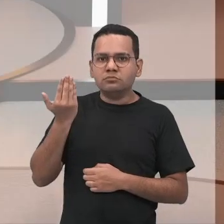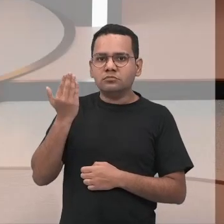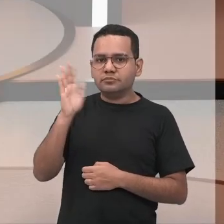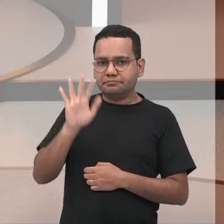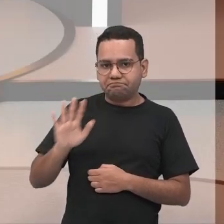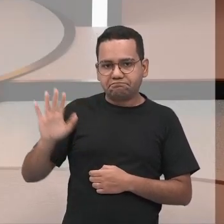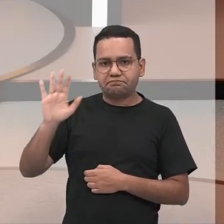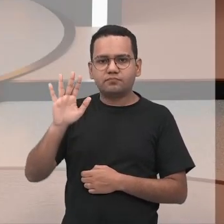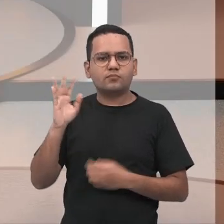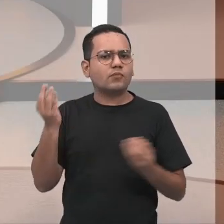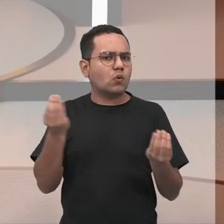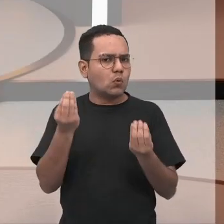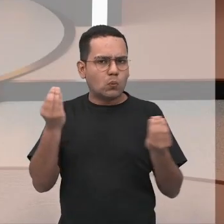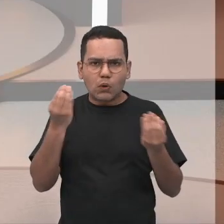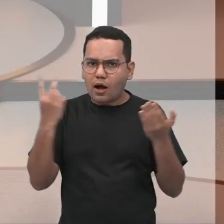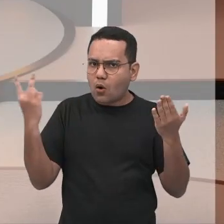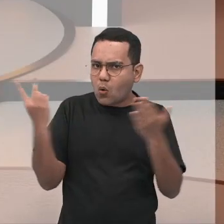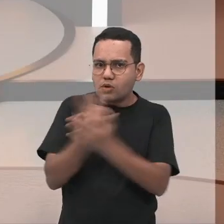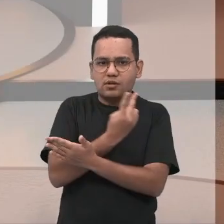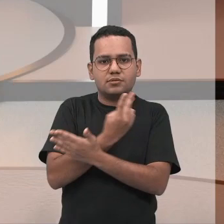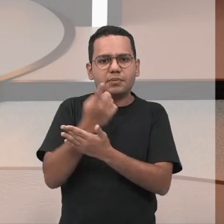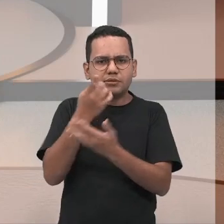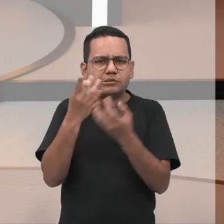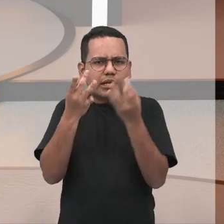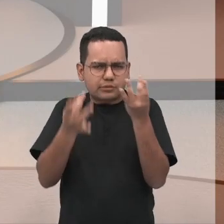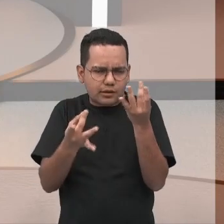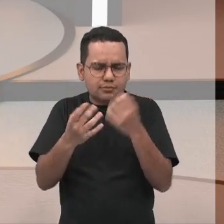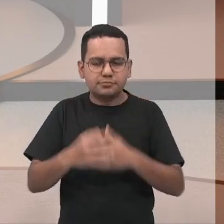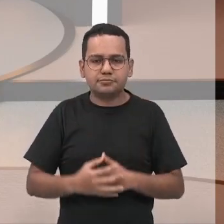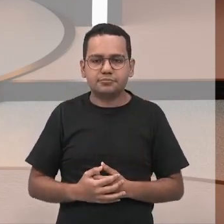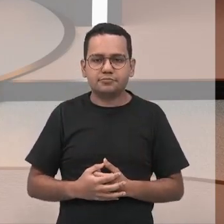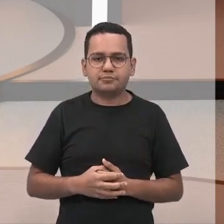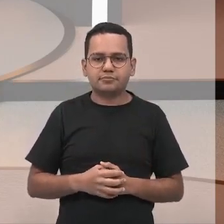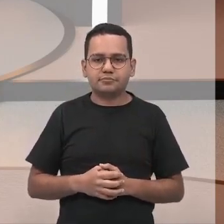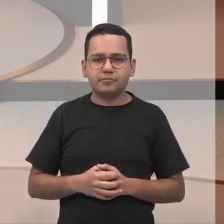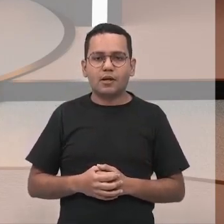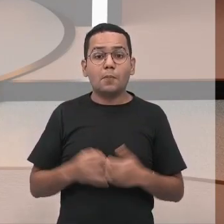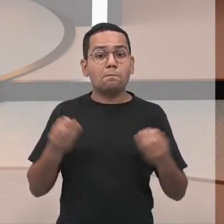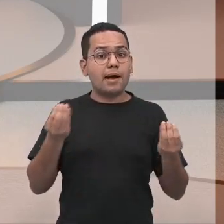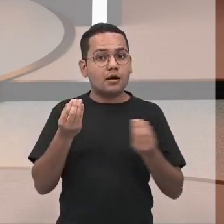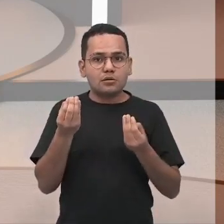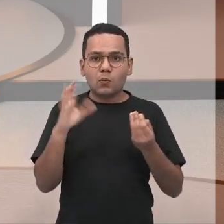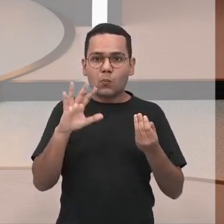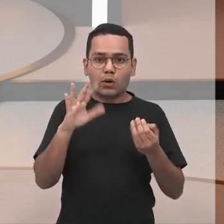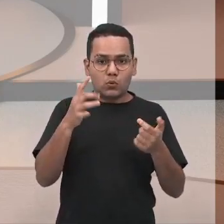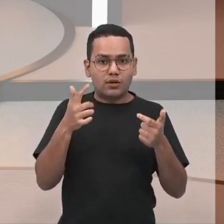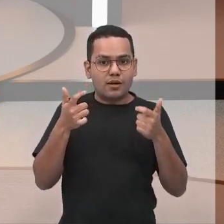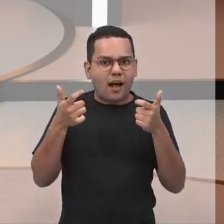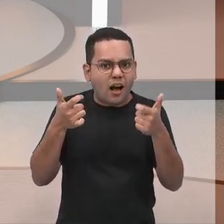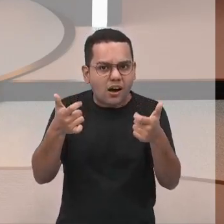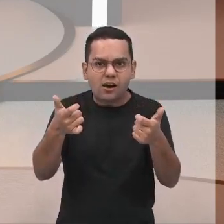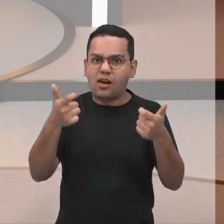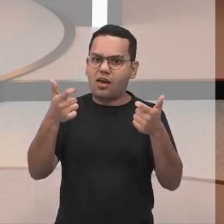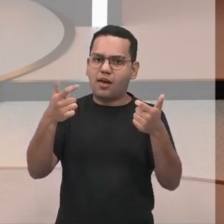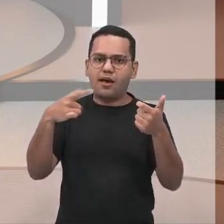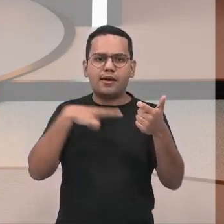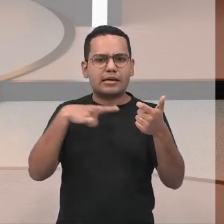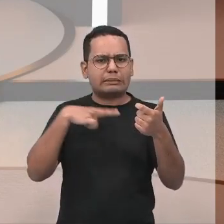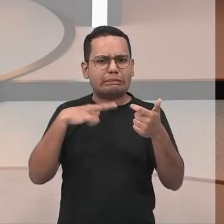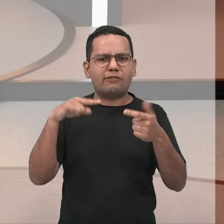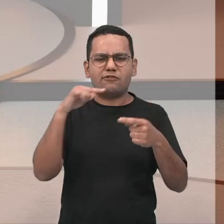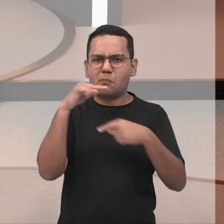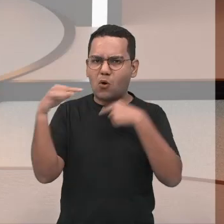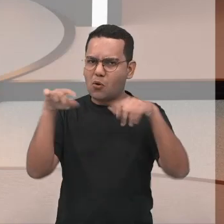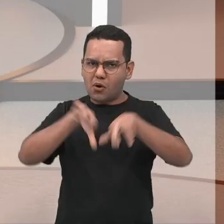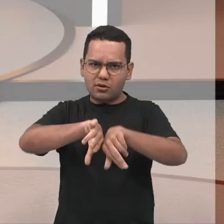trincheira e justamente para vocês terem uma ideia de como essa guerra foi violentíssima para aqueles que o